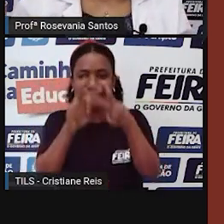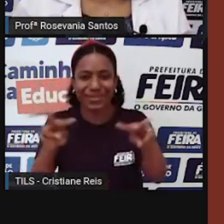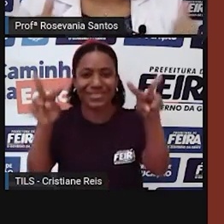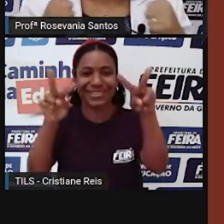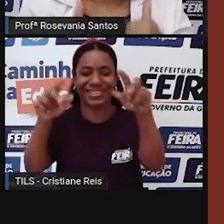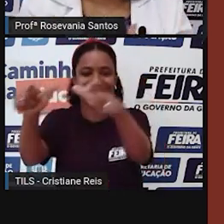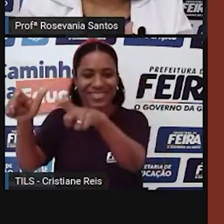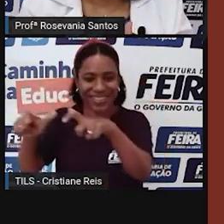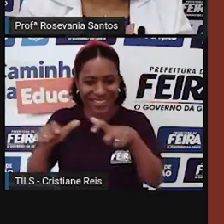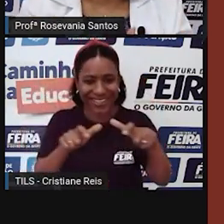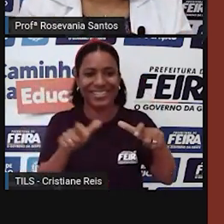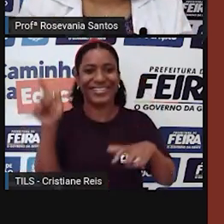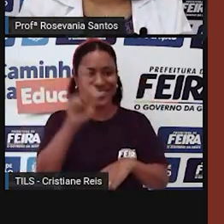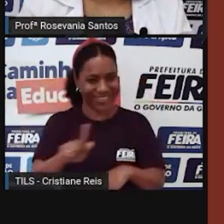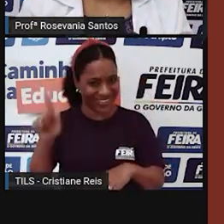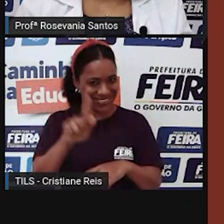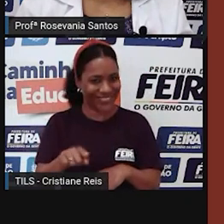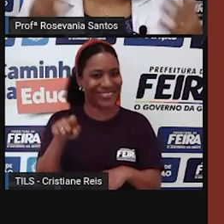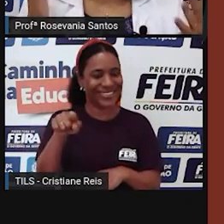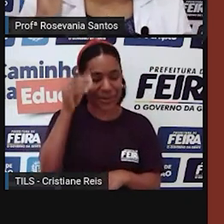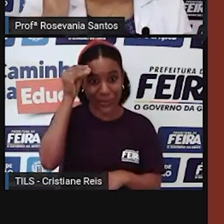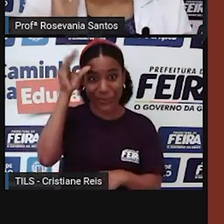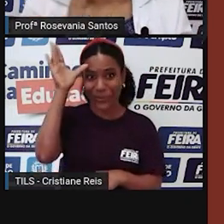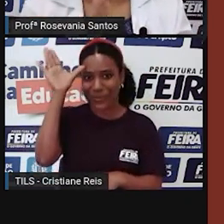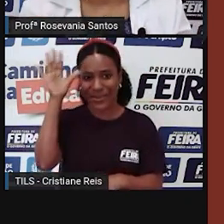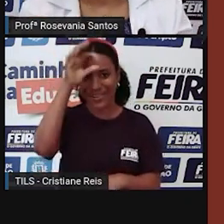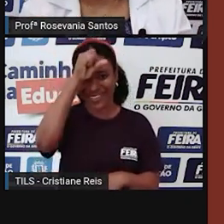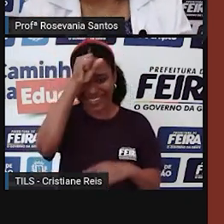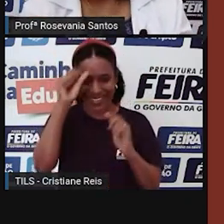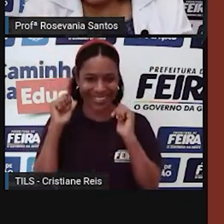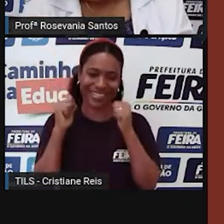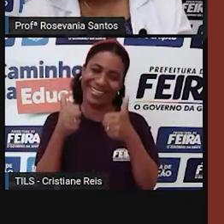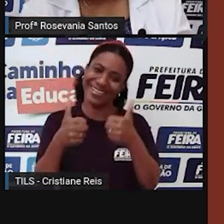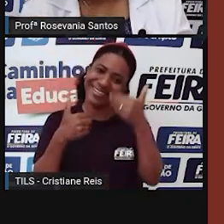geográfico. Aí você já vai ficar craque, tá certo? Obrigado por ter ficado com